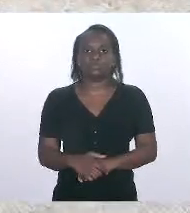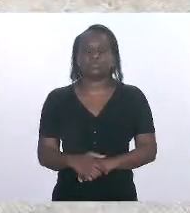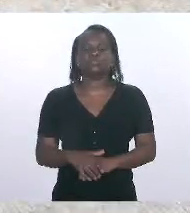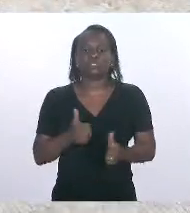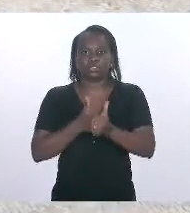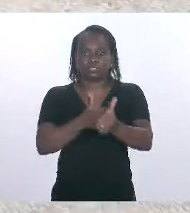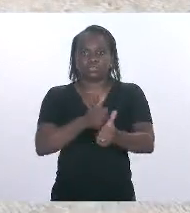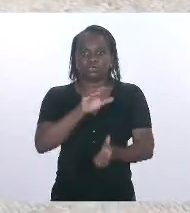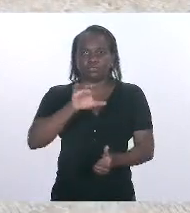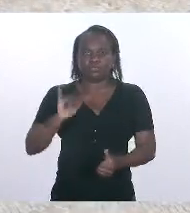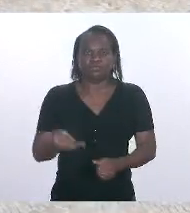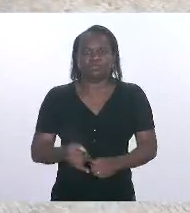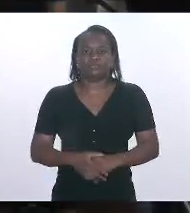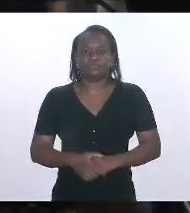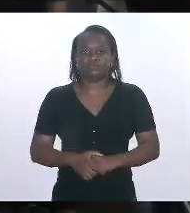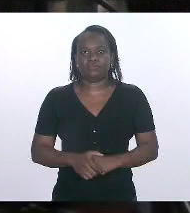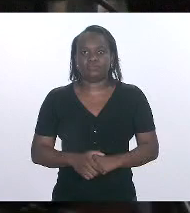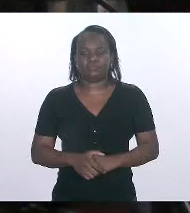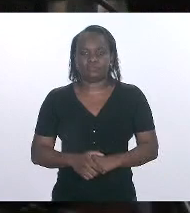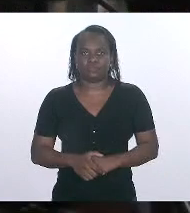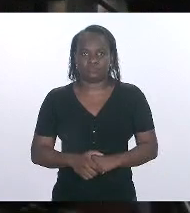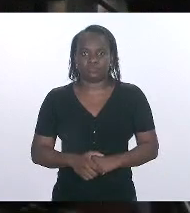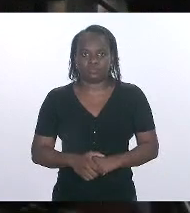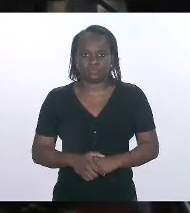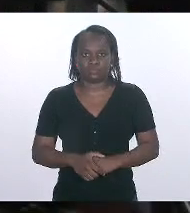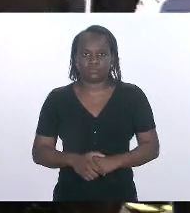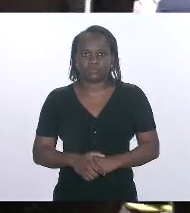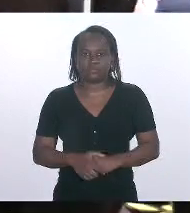Acompanha a CCJ, presidente.